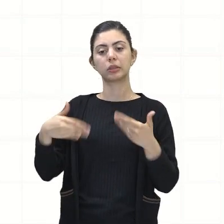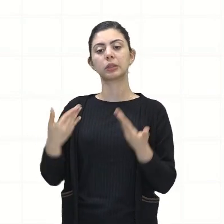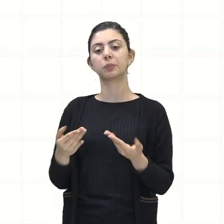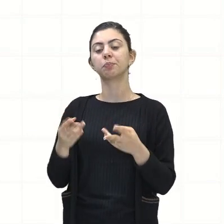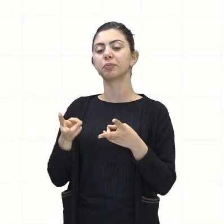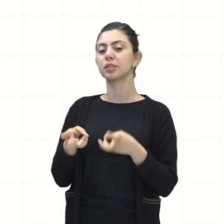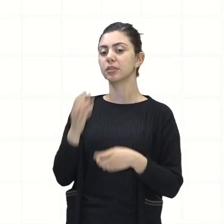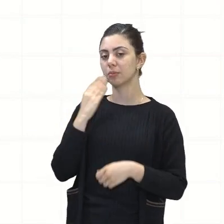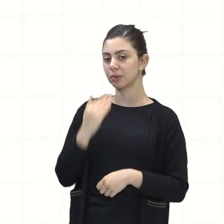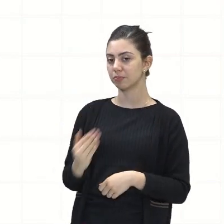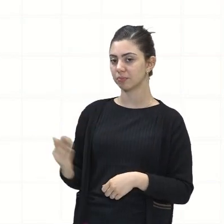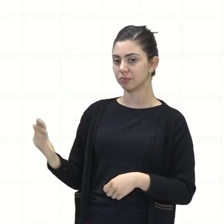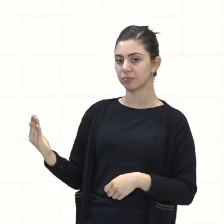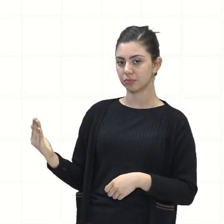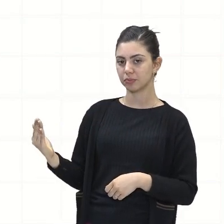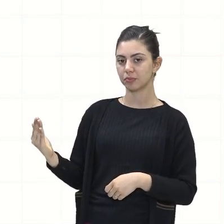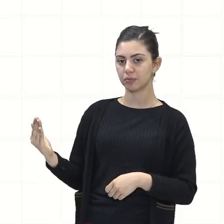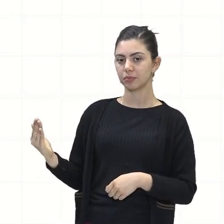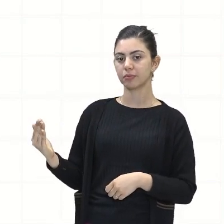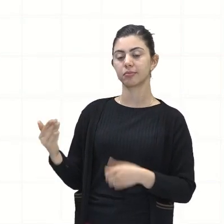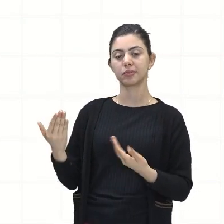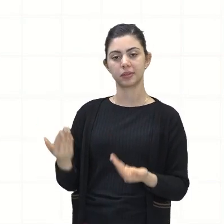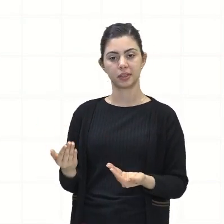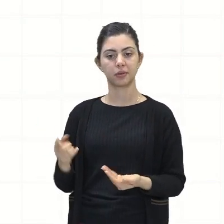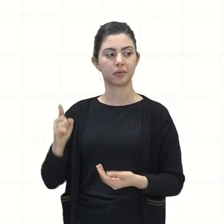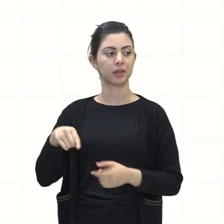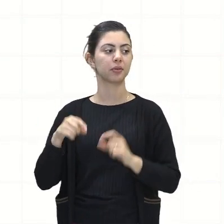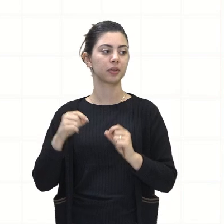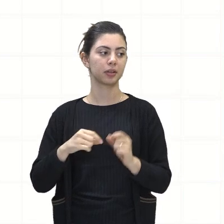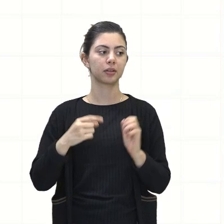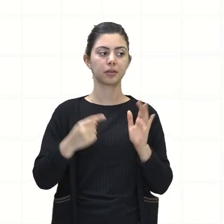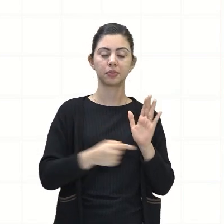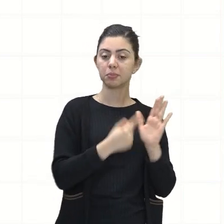aqui a área de Montevidéu, de Buenos Aires, né, na